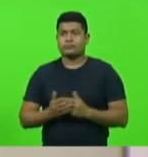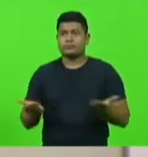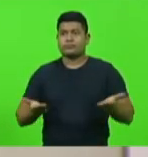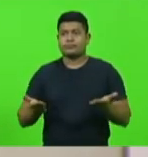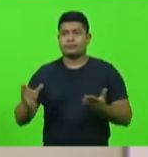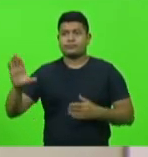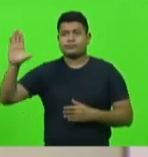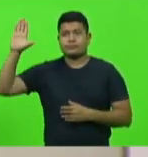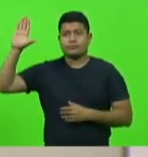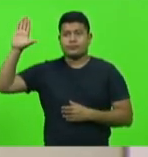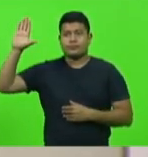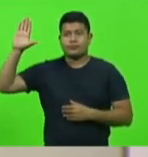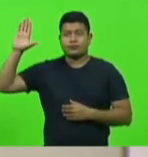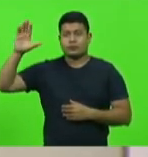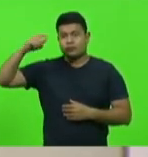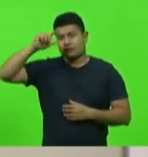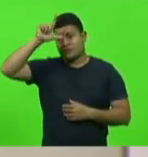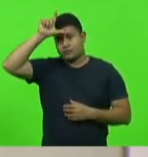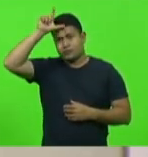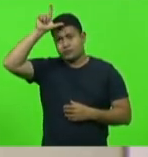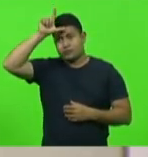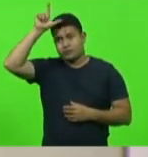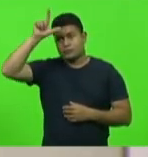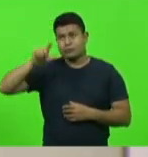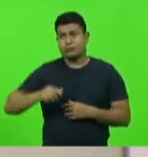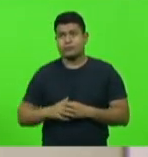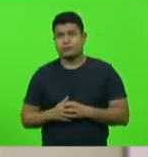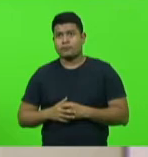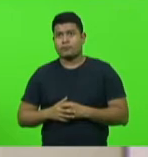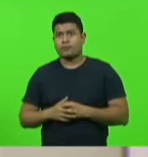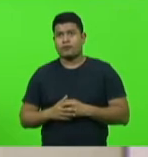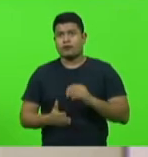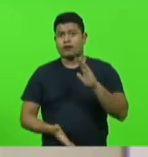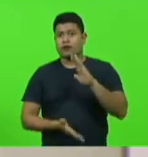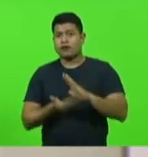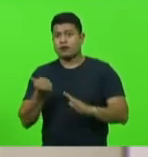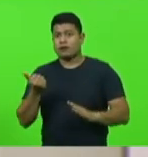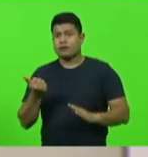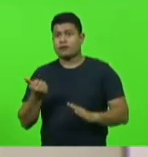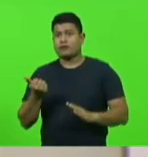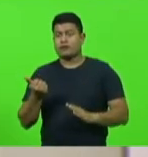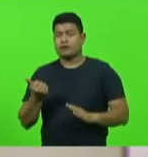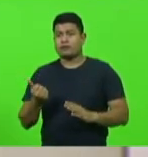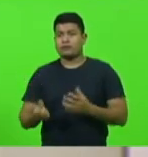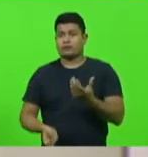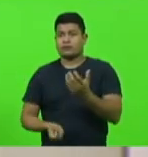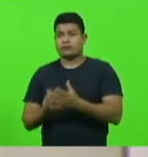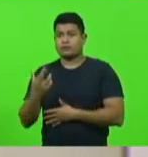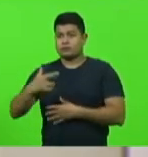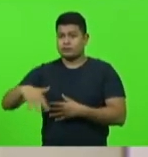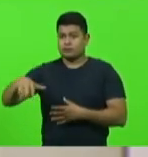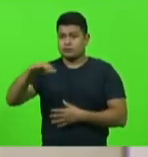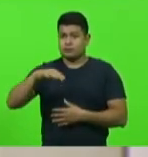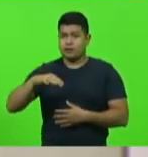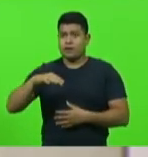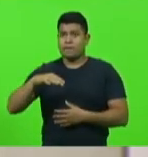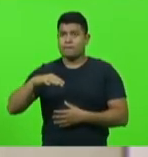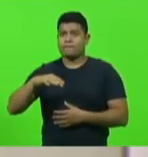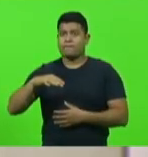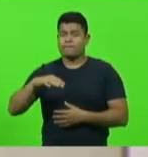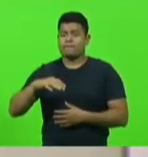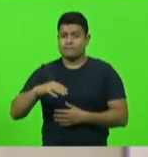deputado Sargento Lima. Então, constou como retirada de pauta da criação da região metropolitana. Sim, retirada de